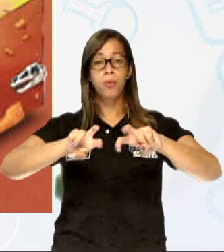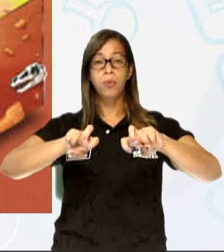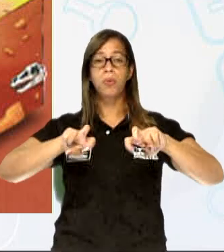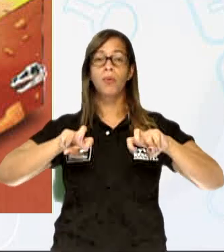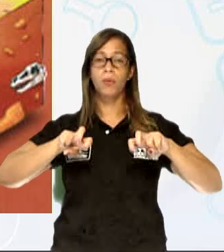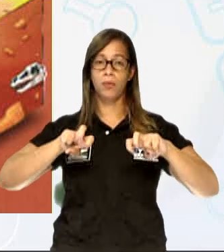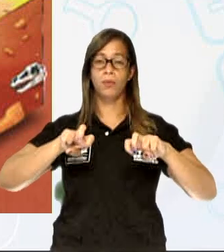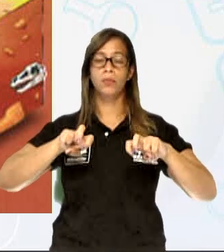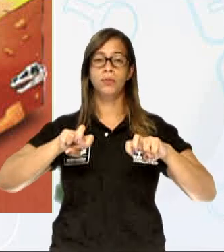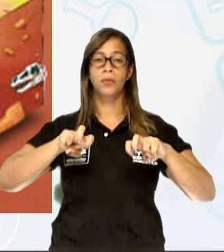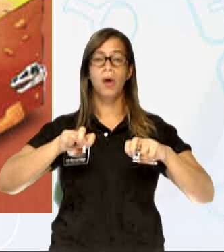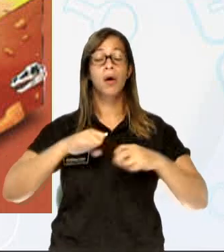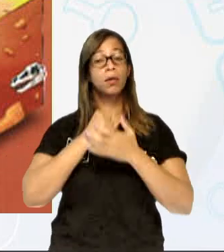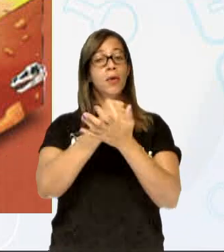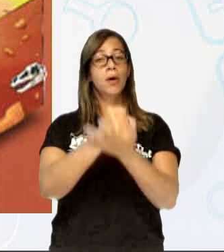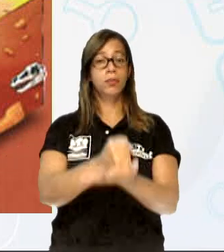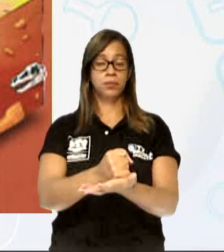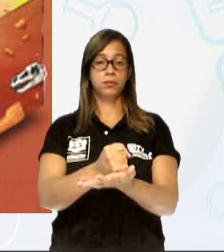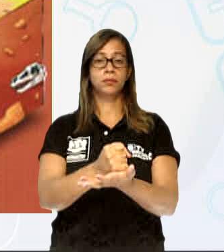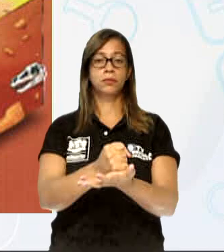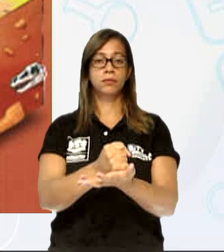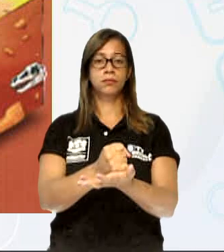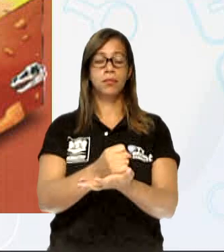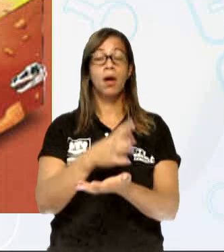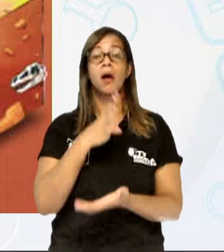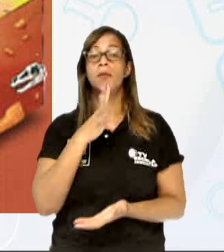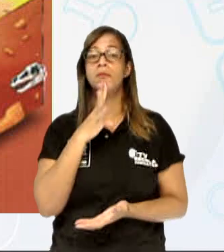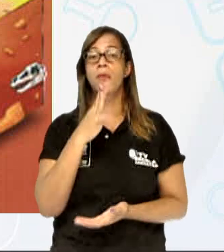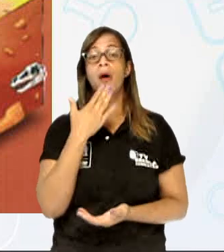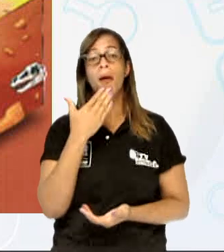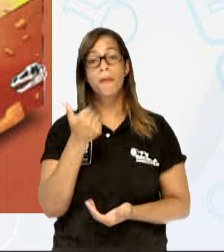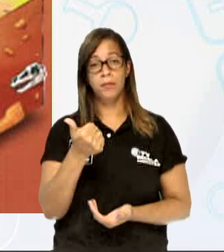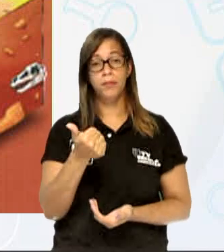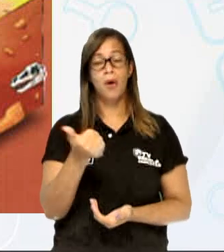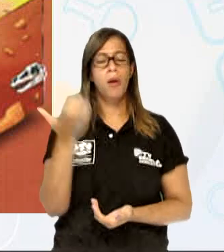ajudam a conhecer melhor o nosso passado?